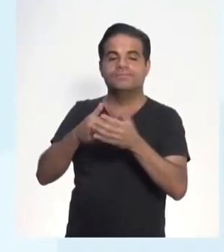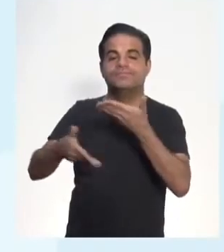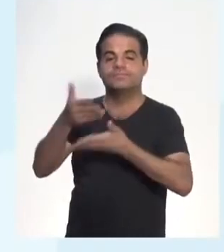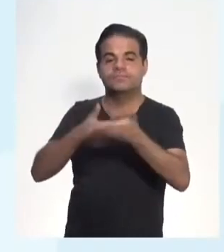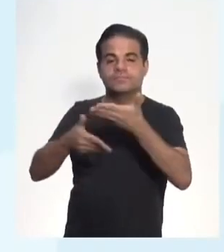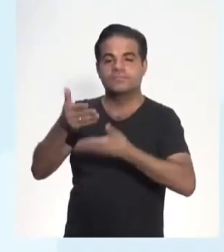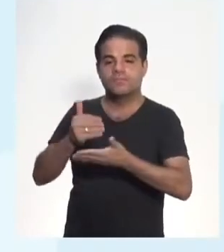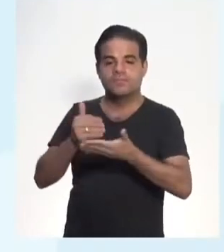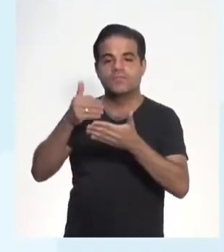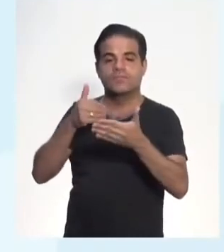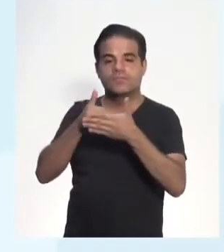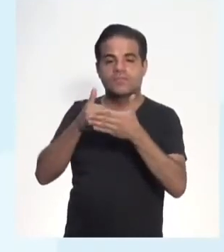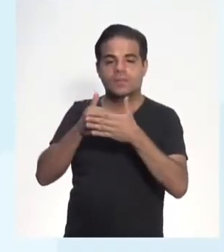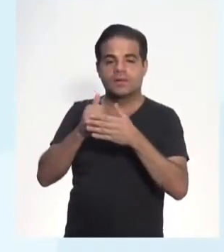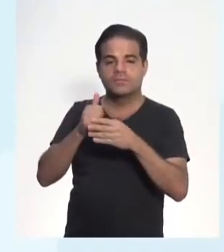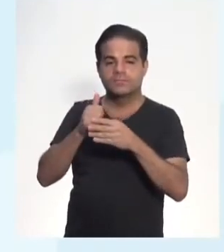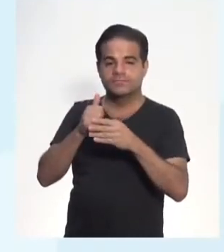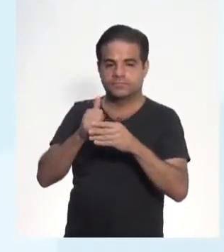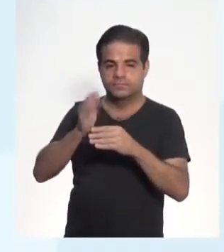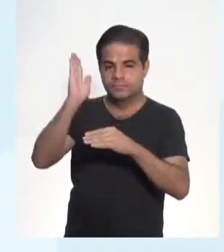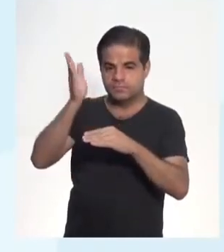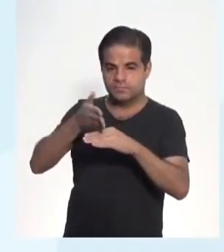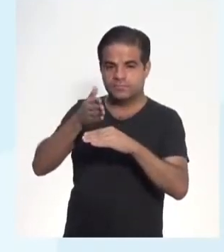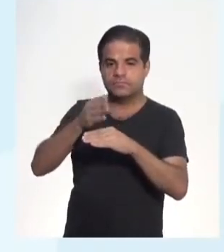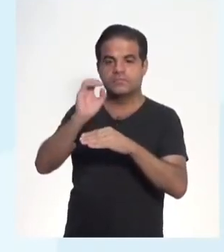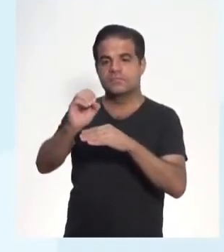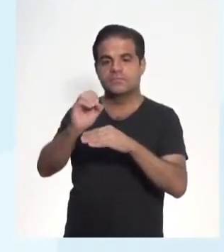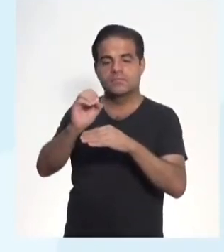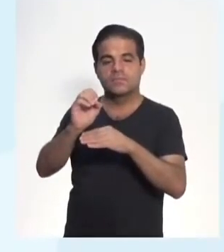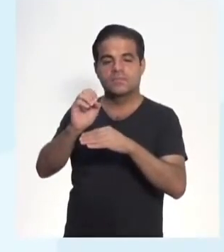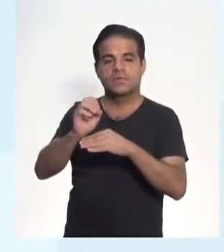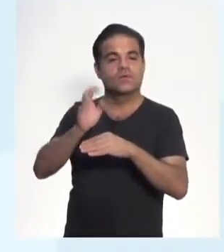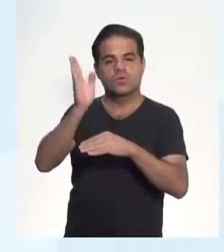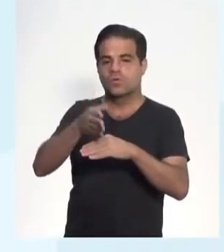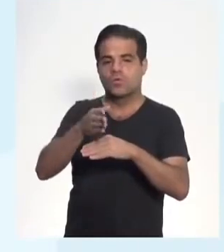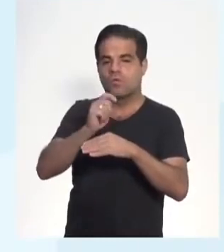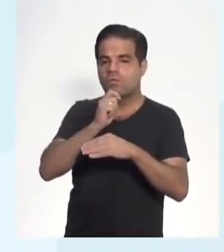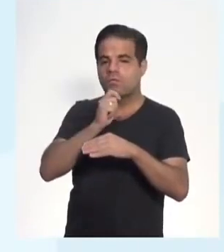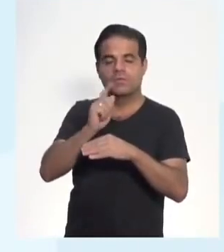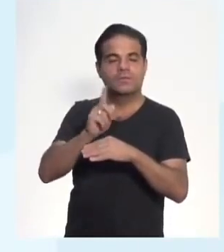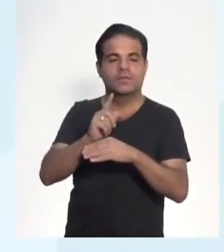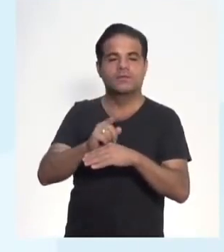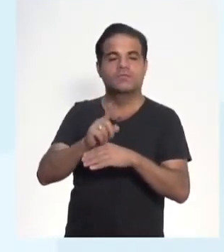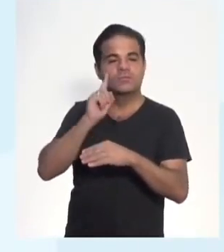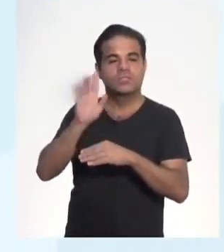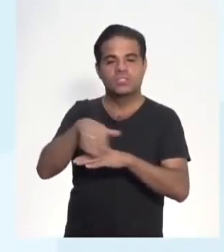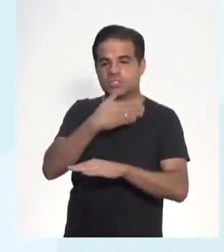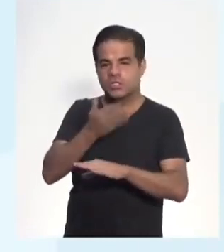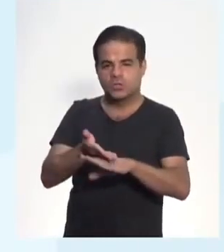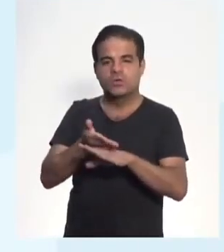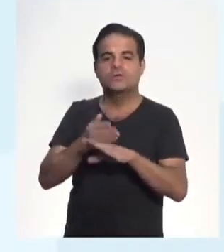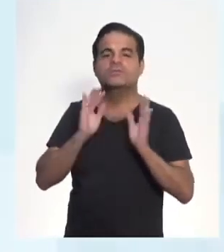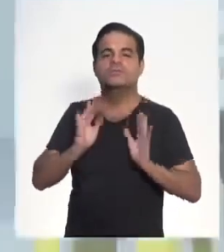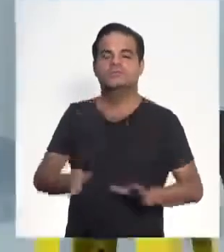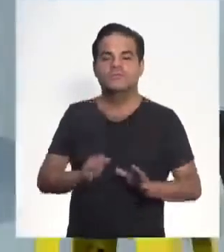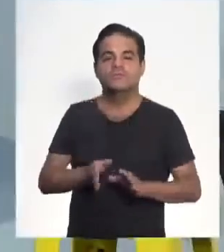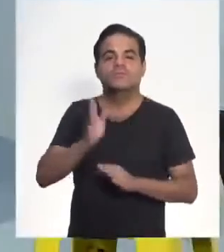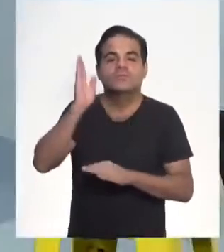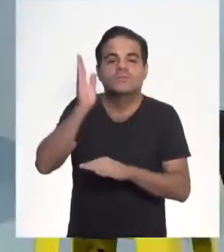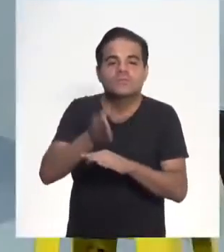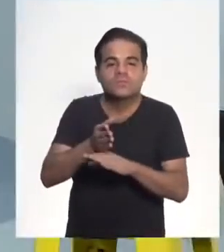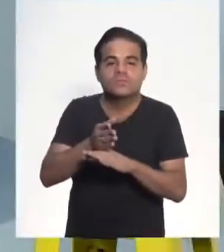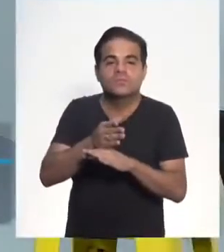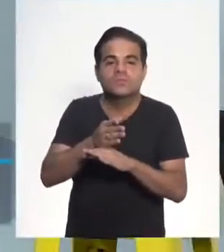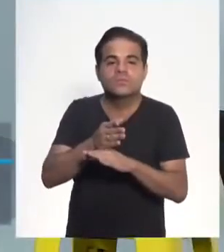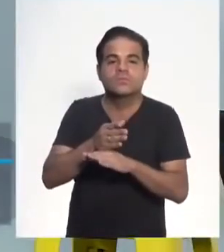interações de baixo. Olha lá, vamos lá. Então, ó, cortou o 0, não vou cortar, não vou ficar nisso o dia inteiro, tá ok? Olha lá, cortou,